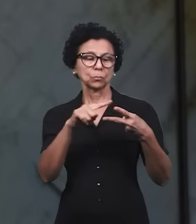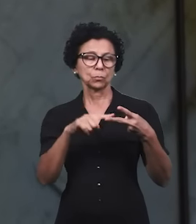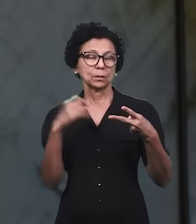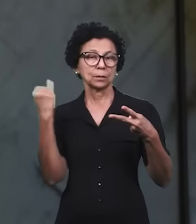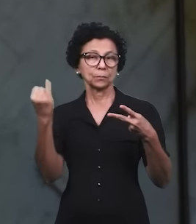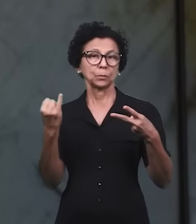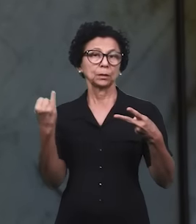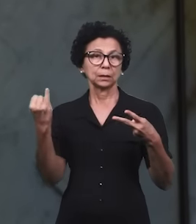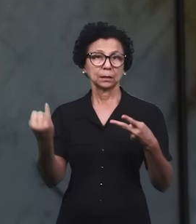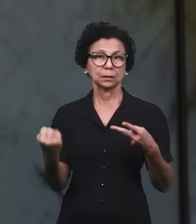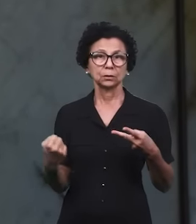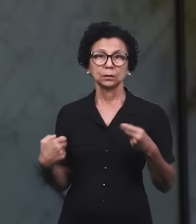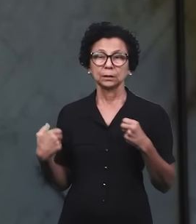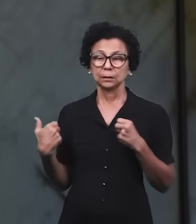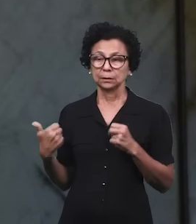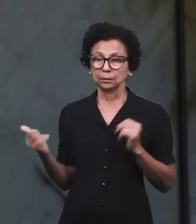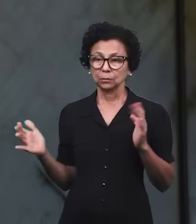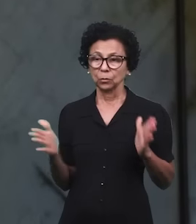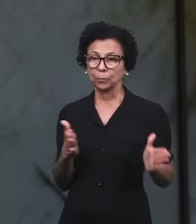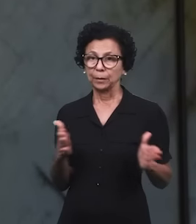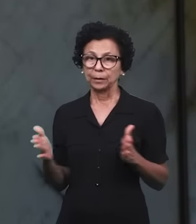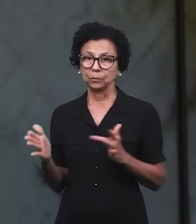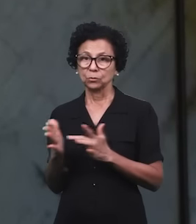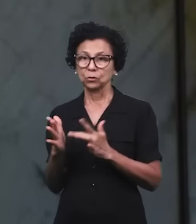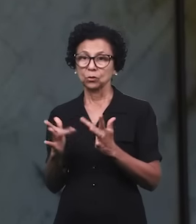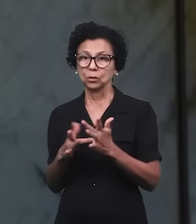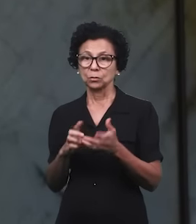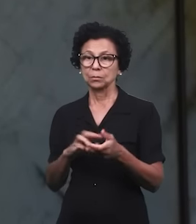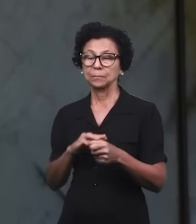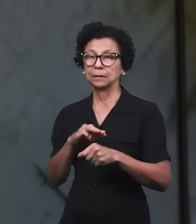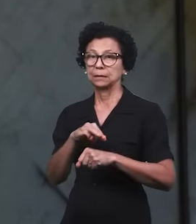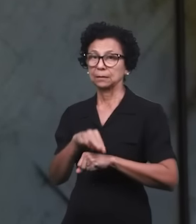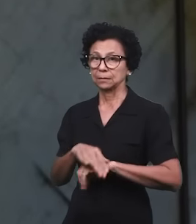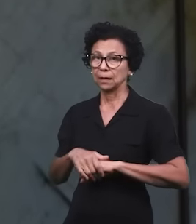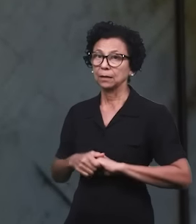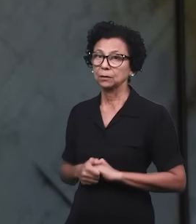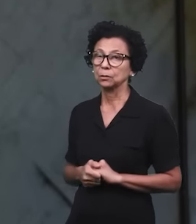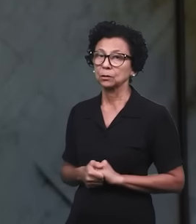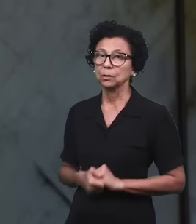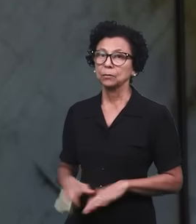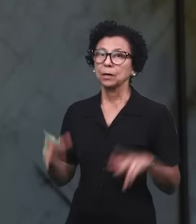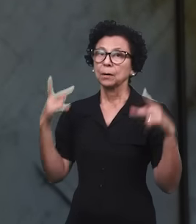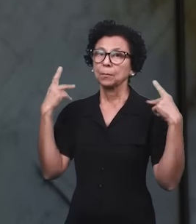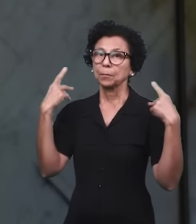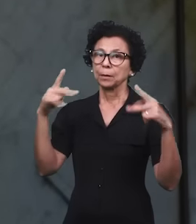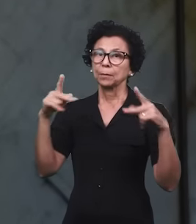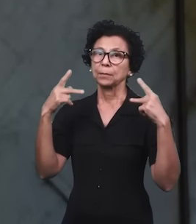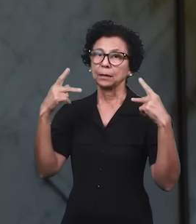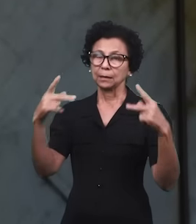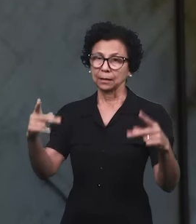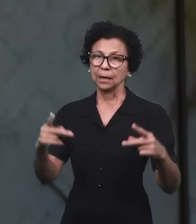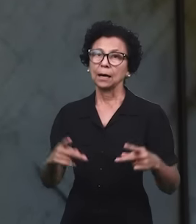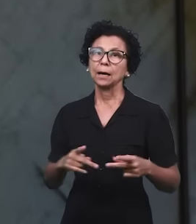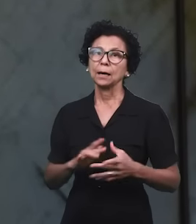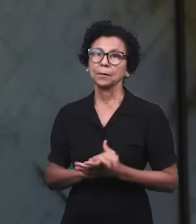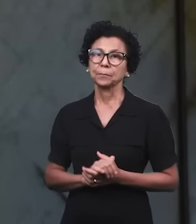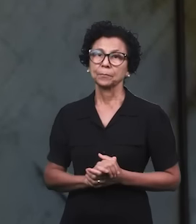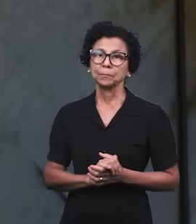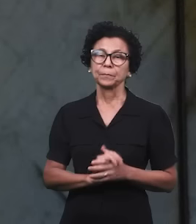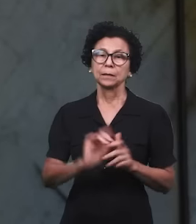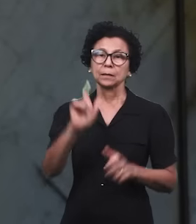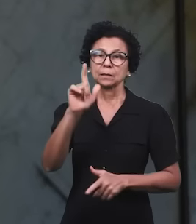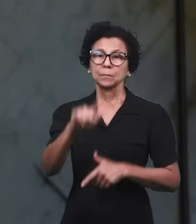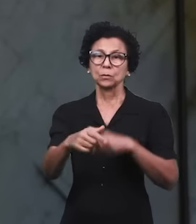Senhor Jesus foi para pregar a novidade de vida, a liberdade aos cativos e que